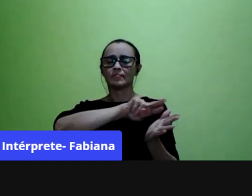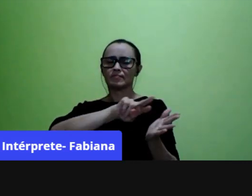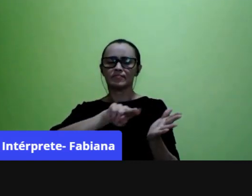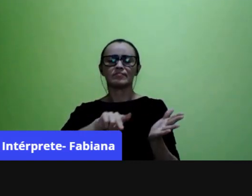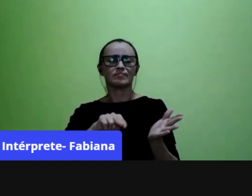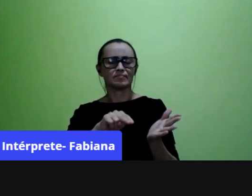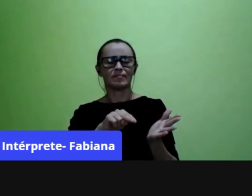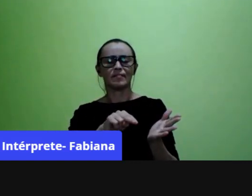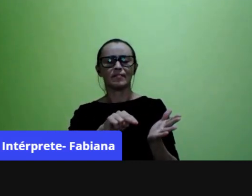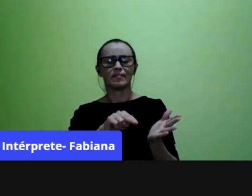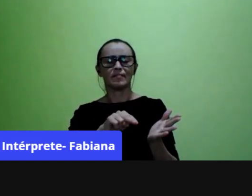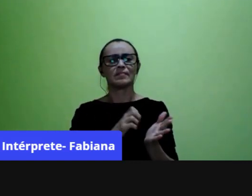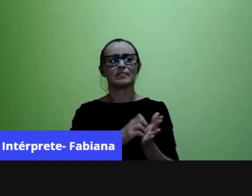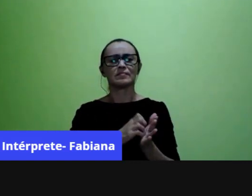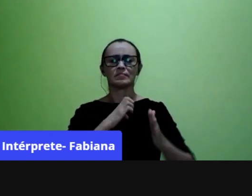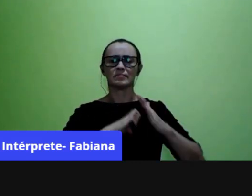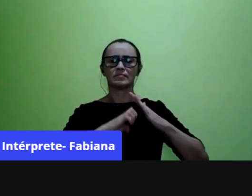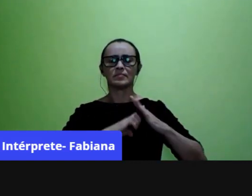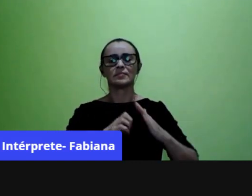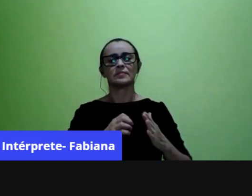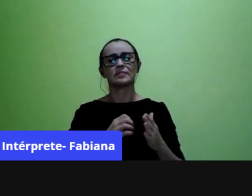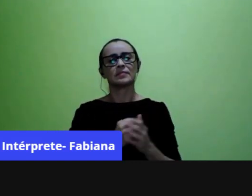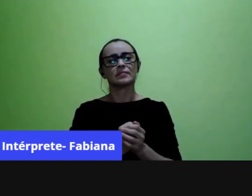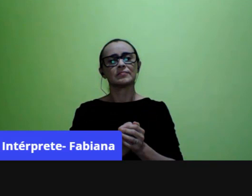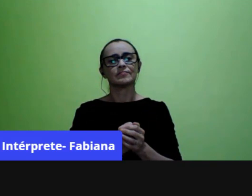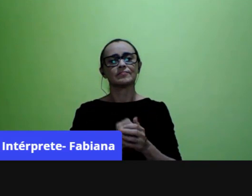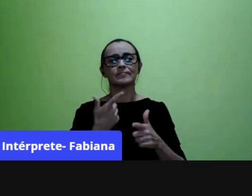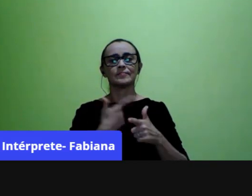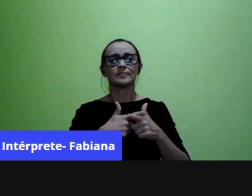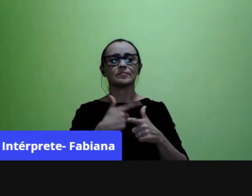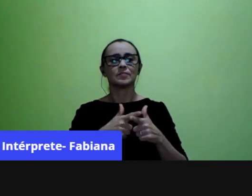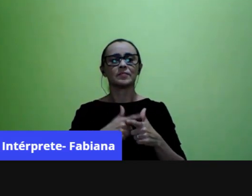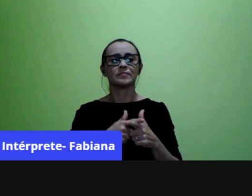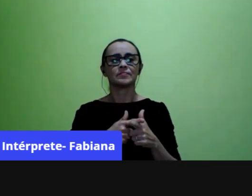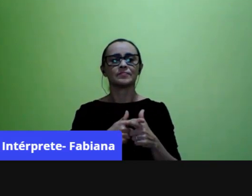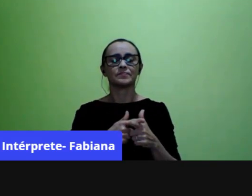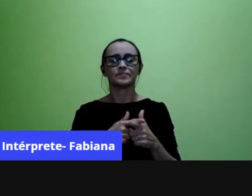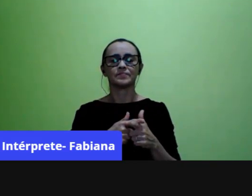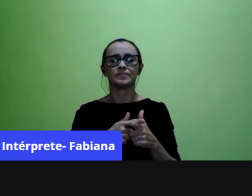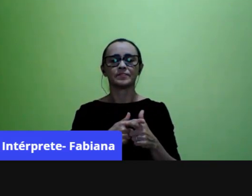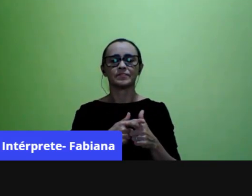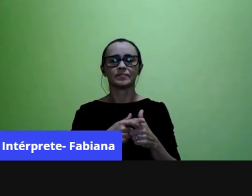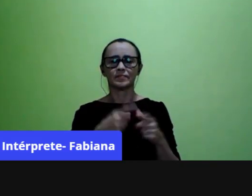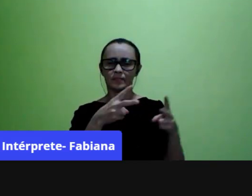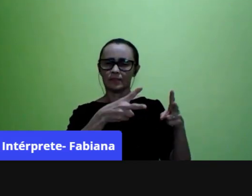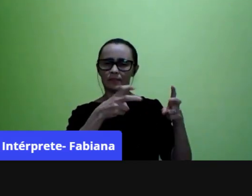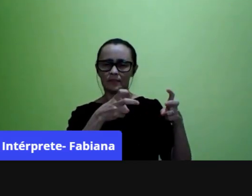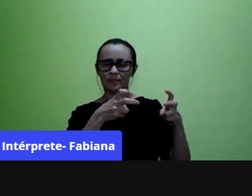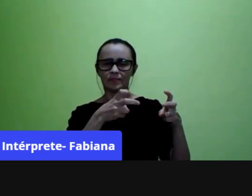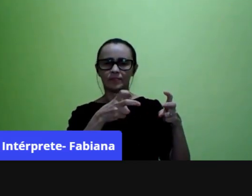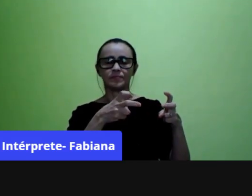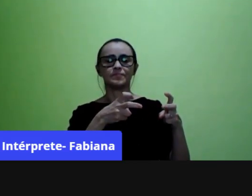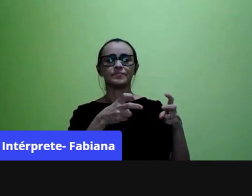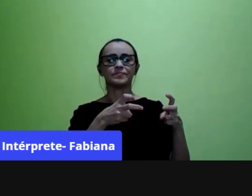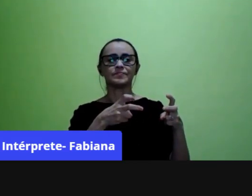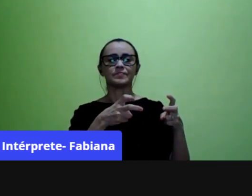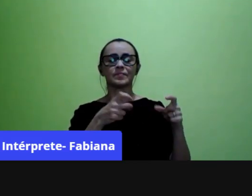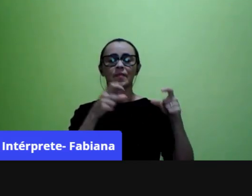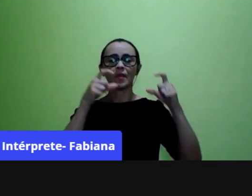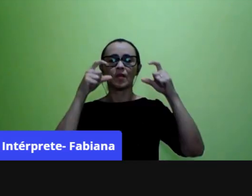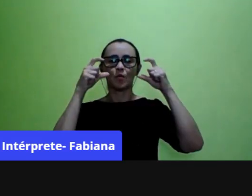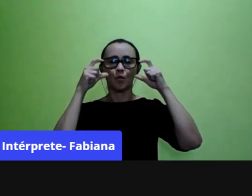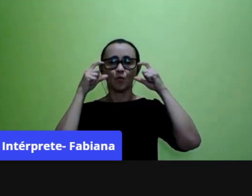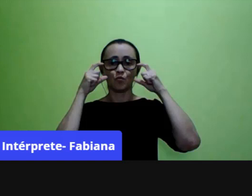com a gente para perguntar sobre esse problema aqui, ó. Vocês estão vendo? Essa é